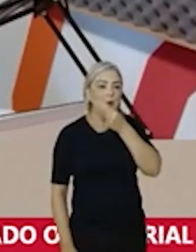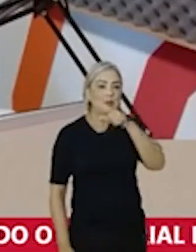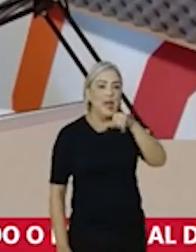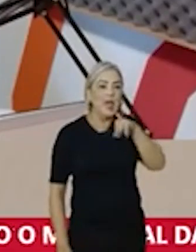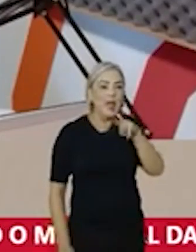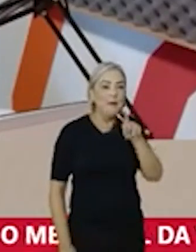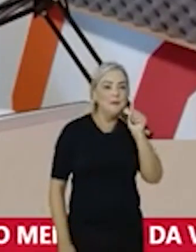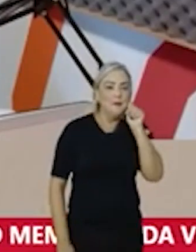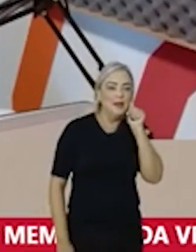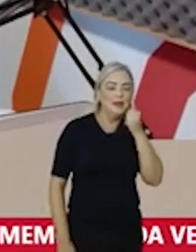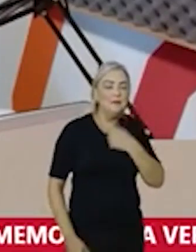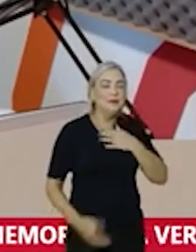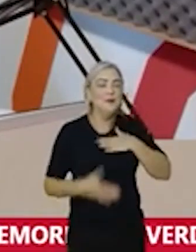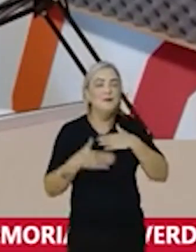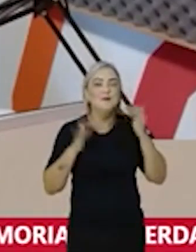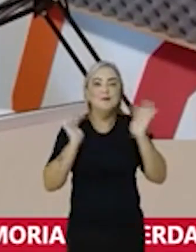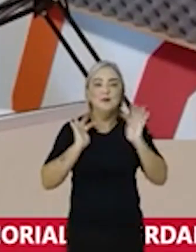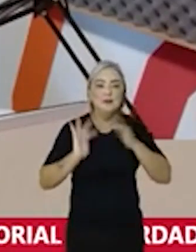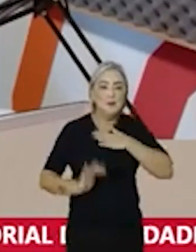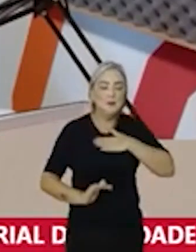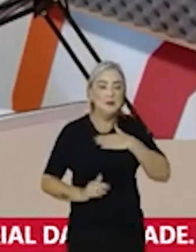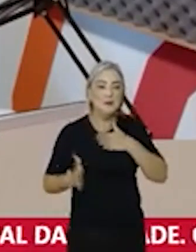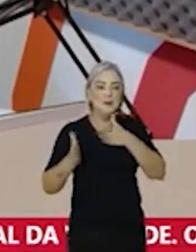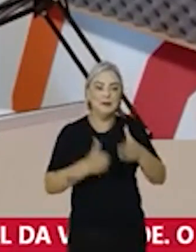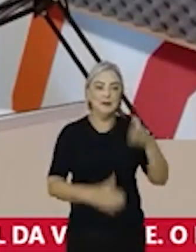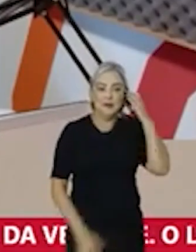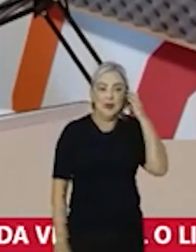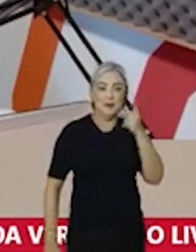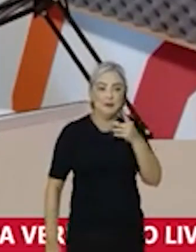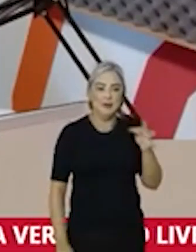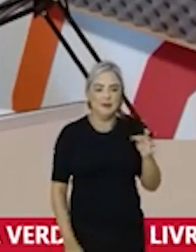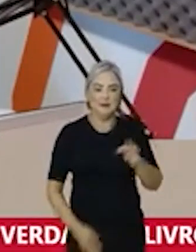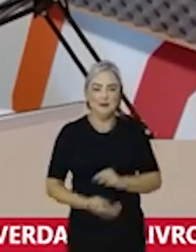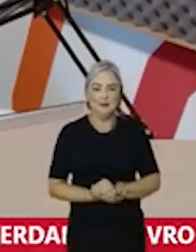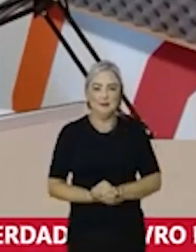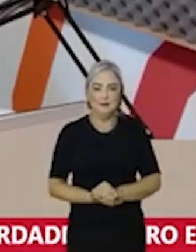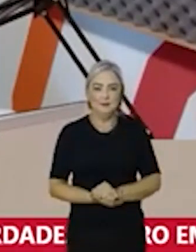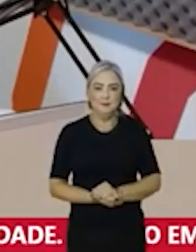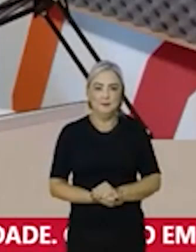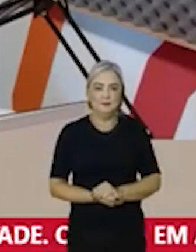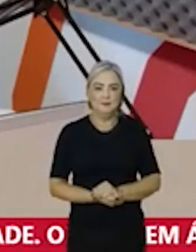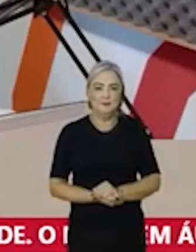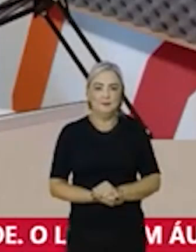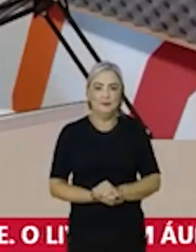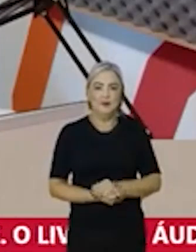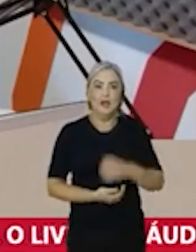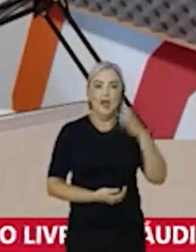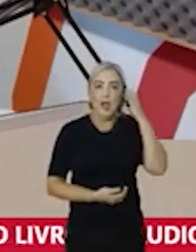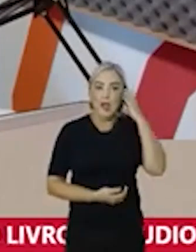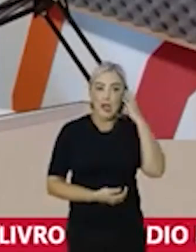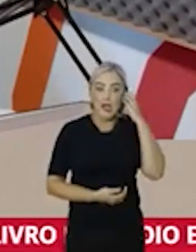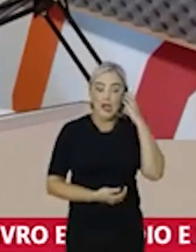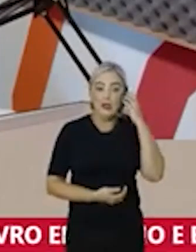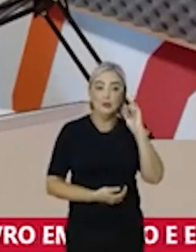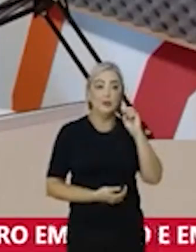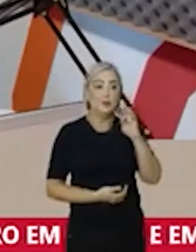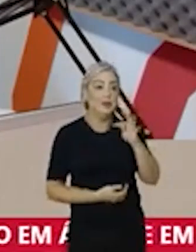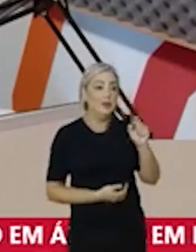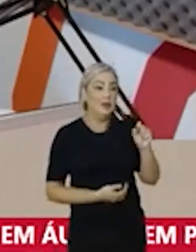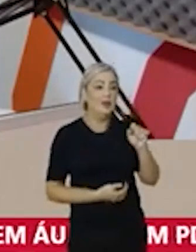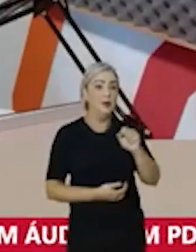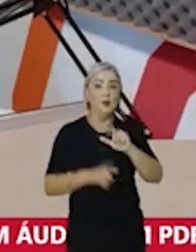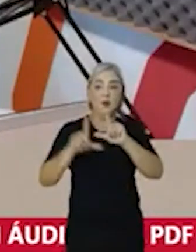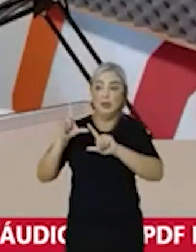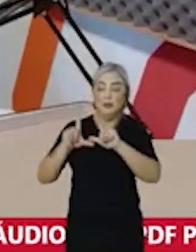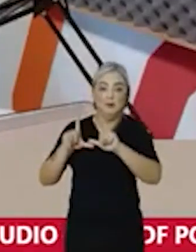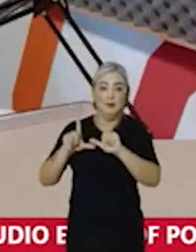Amanda. Para mim é uma alegria estar participando aqui da Rádio PT. É Rádio TV PT ou Rádio PT?